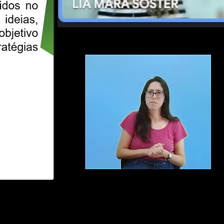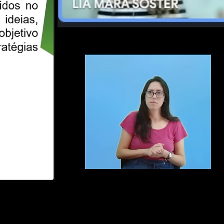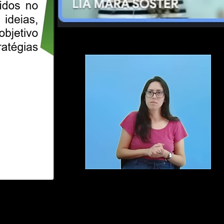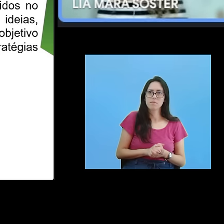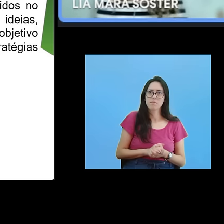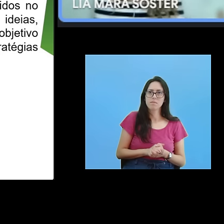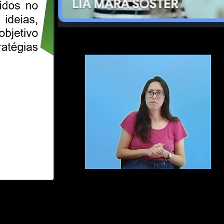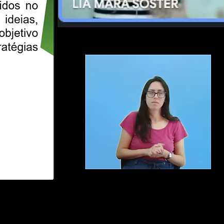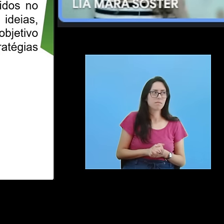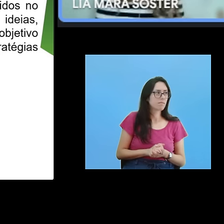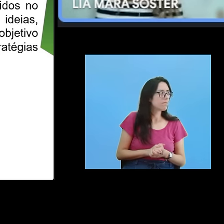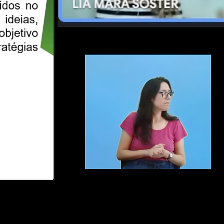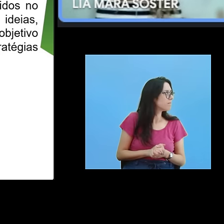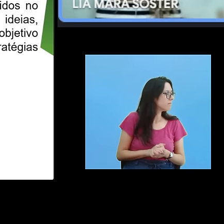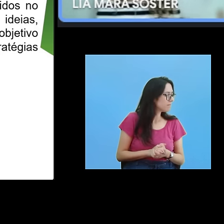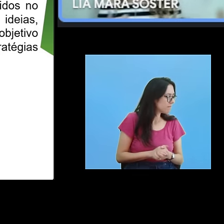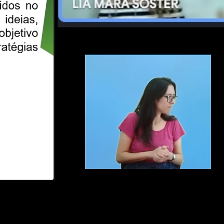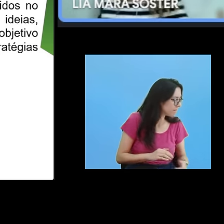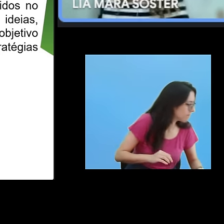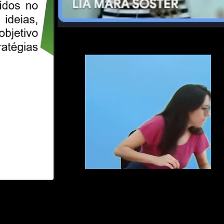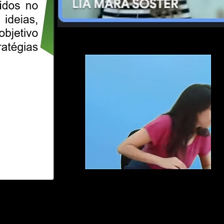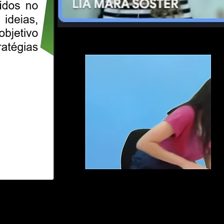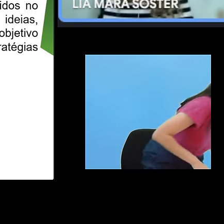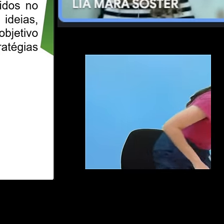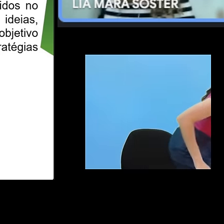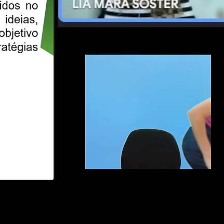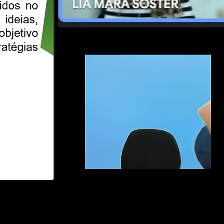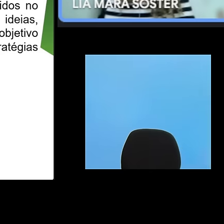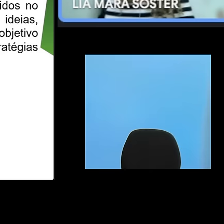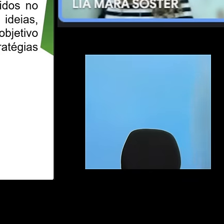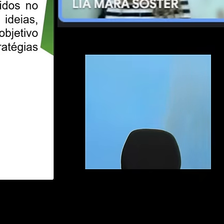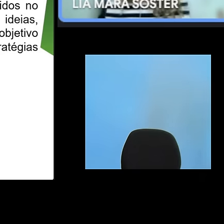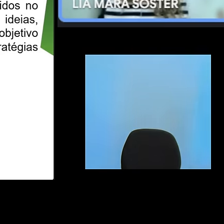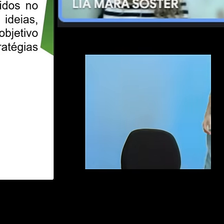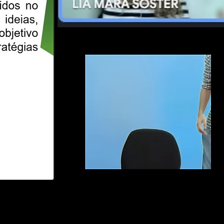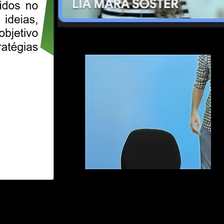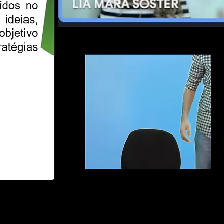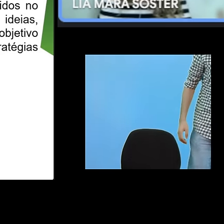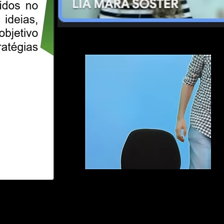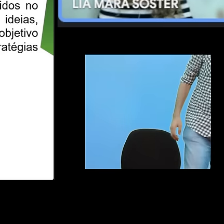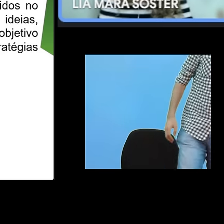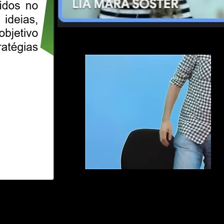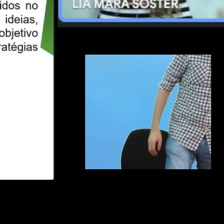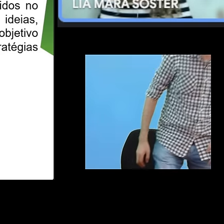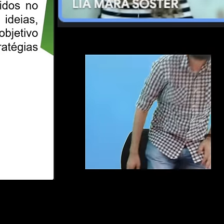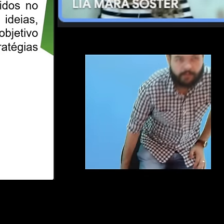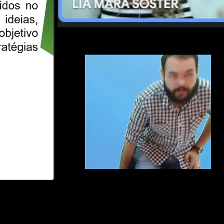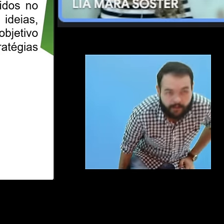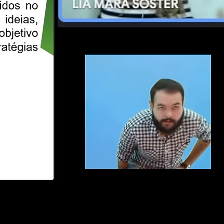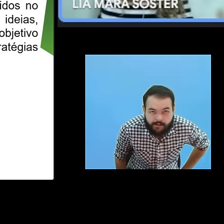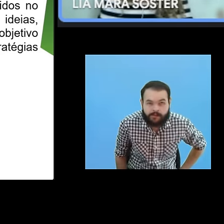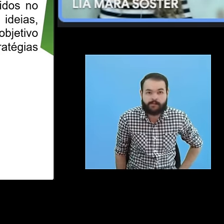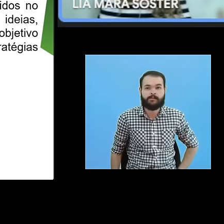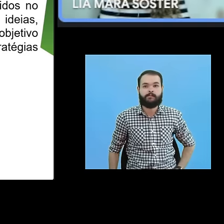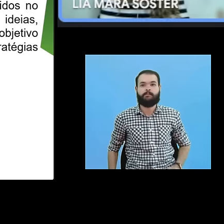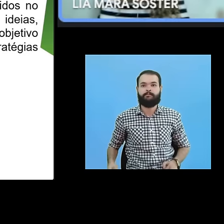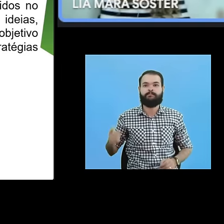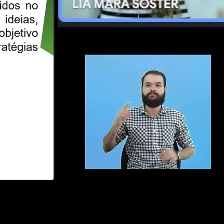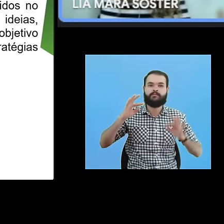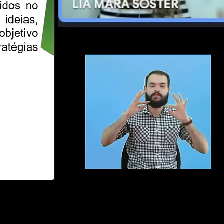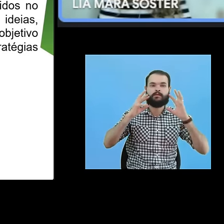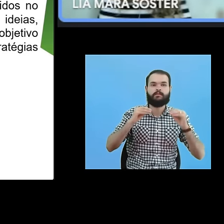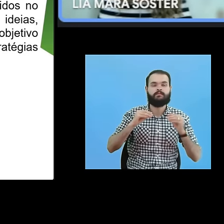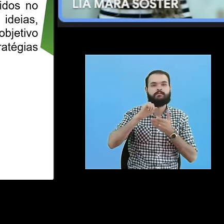né? O planejamento prévio, olha só como isso é importante. Todas as atividades que nós desempenhamos com